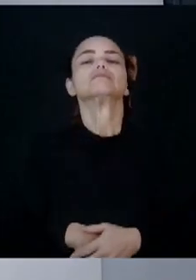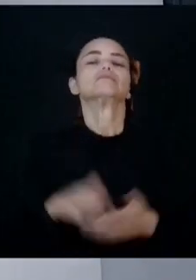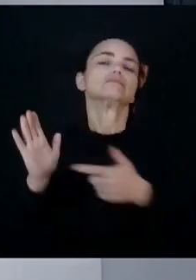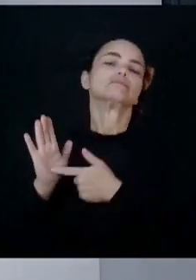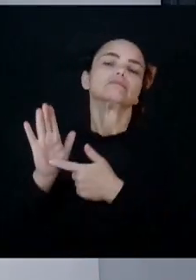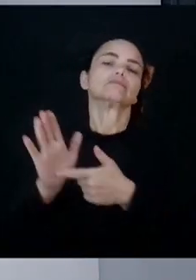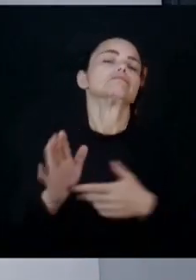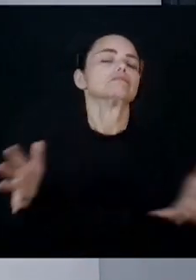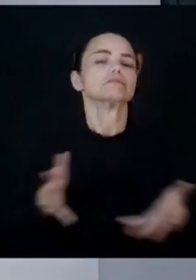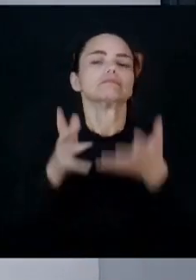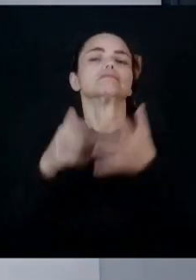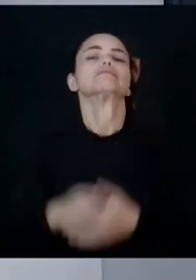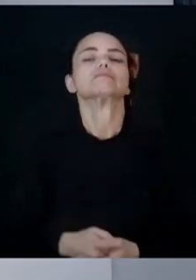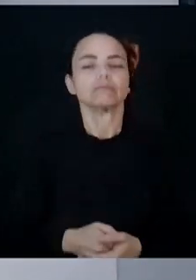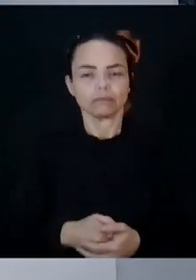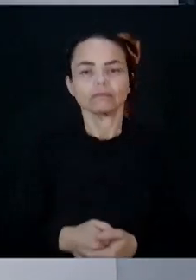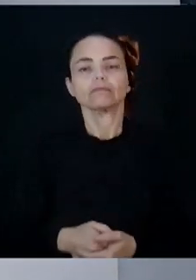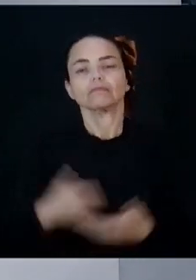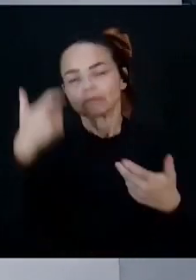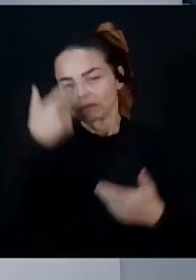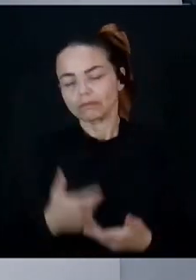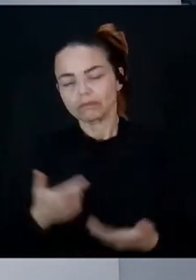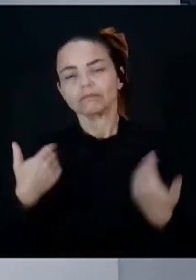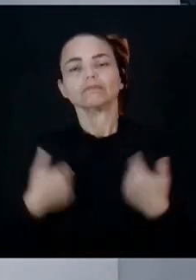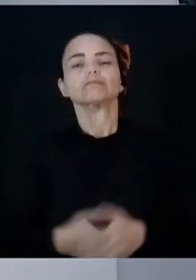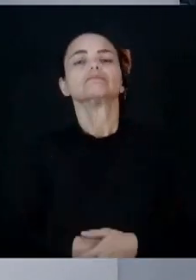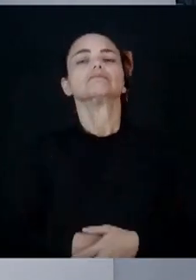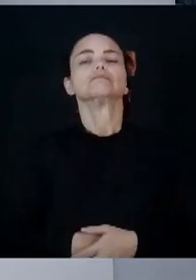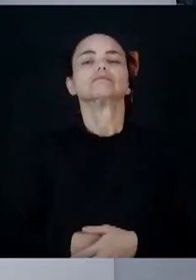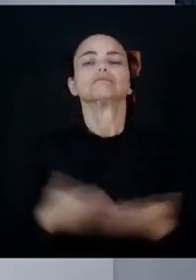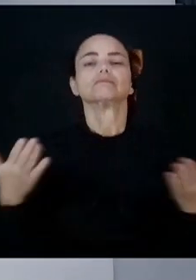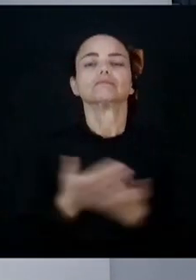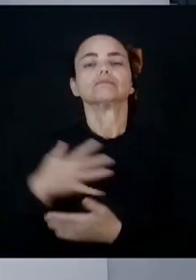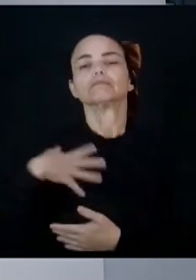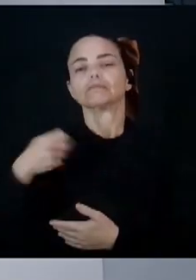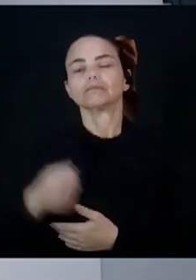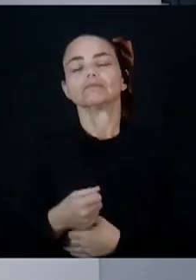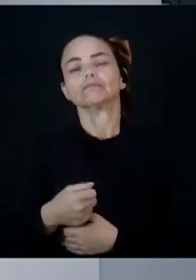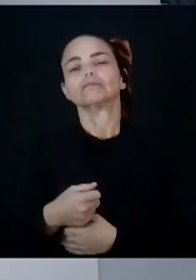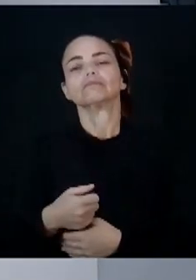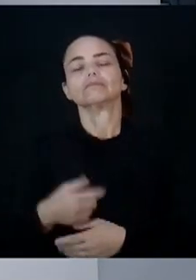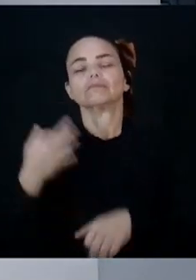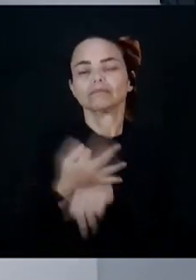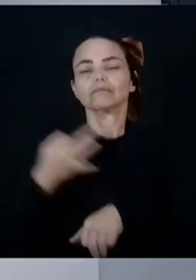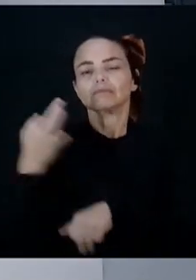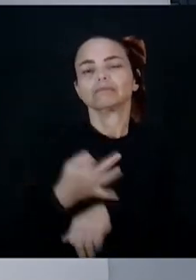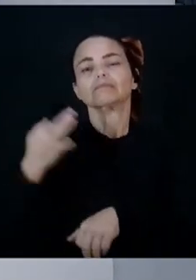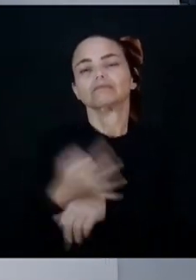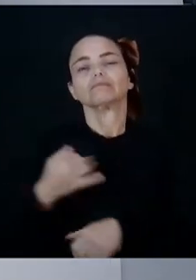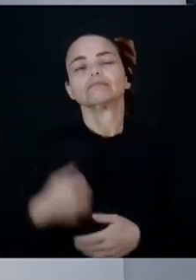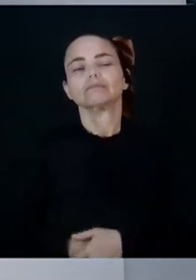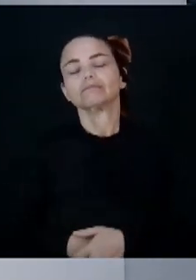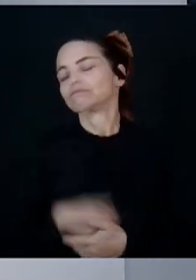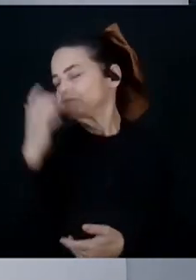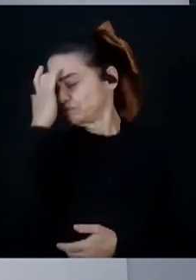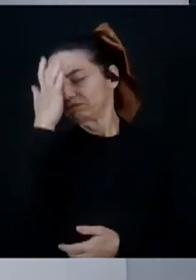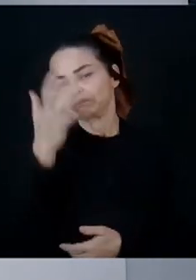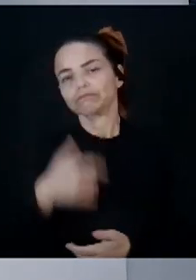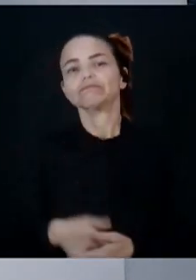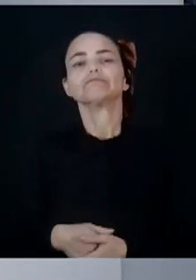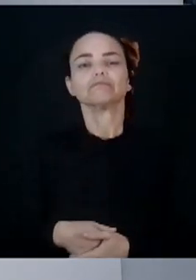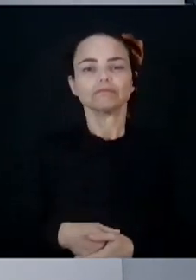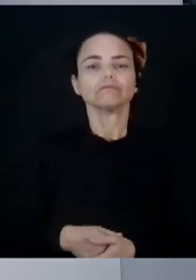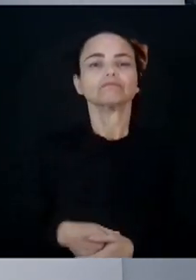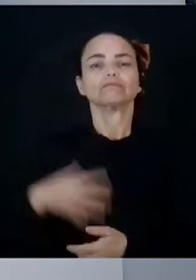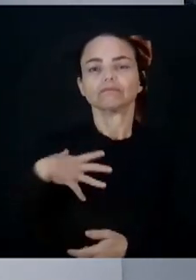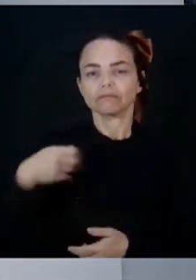eu seja o que eu sou hoje, né? Ao meu filho, que me aguentou, porque não é fácil ser filho de uma